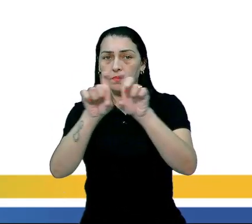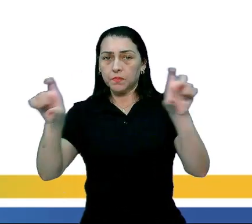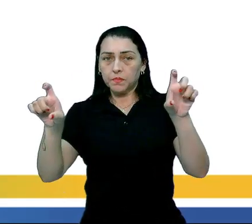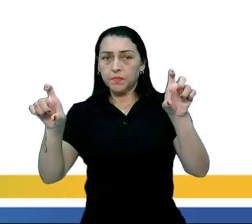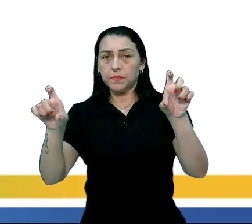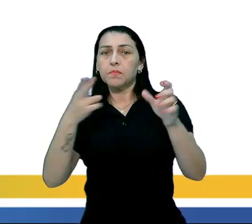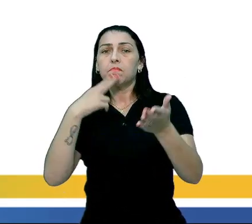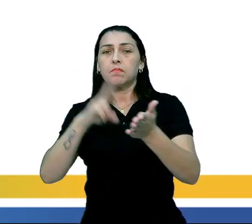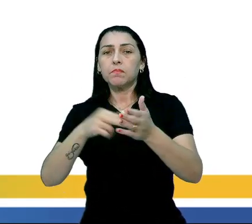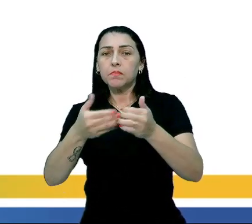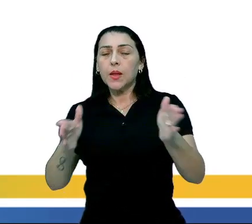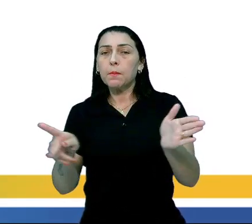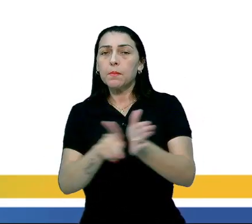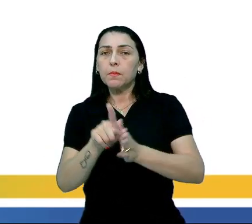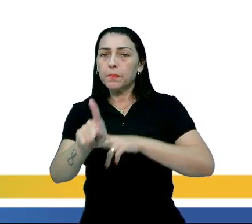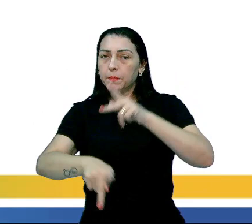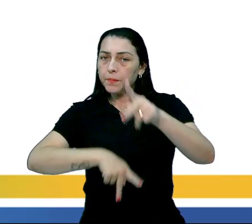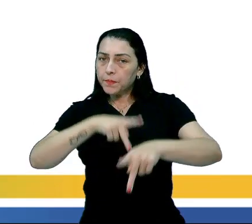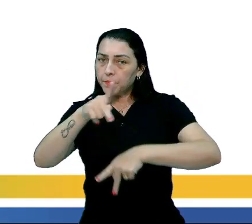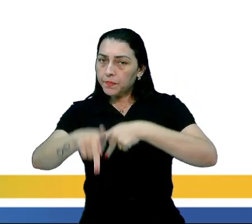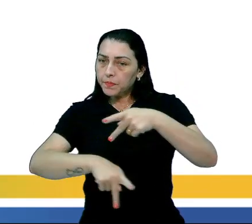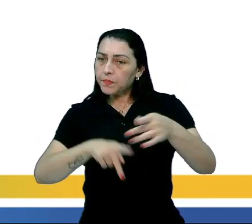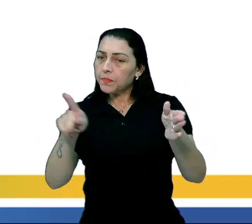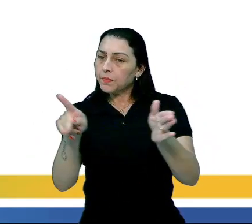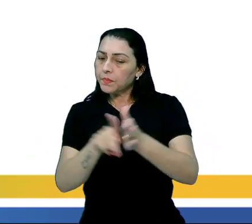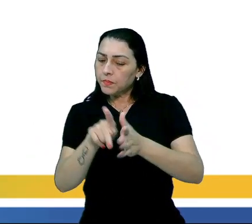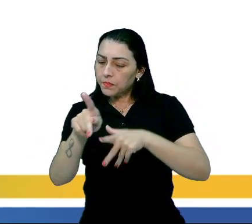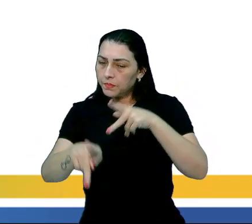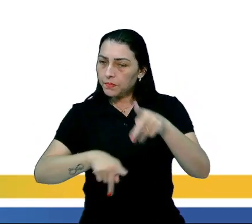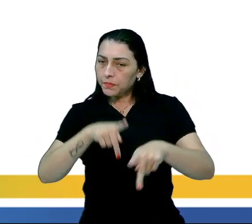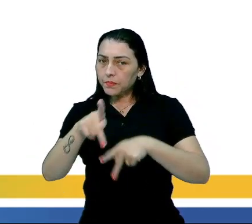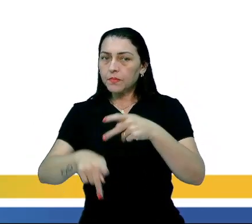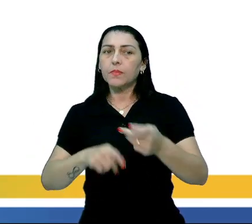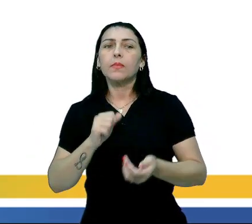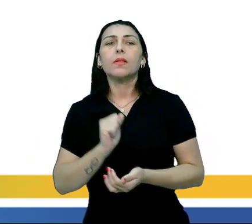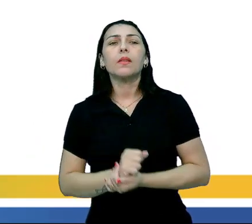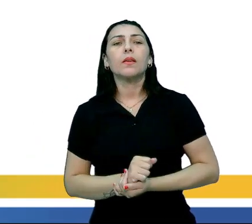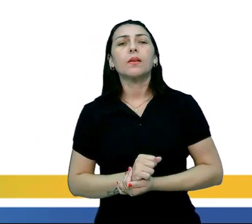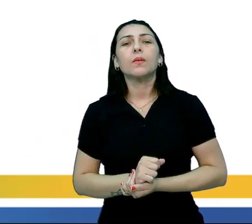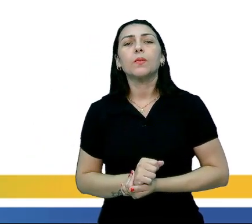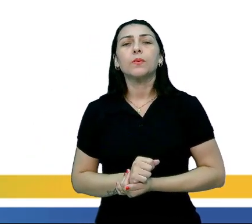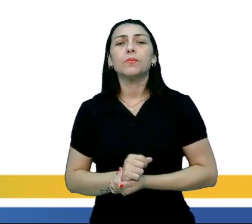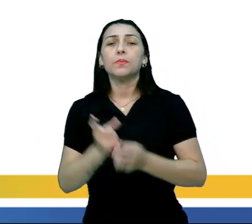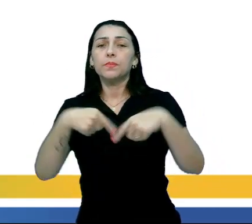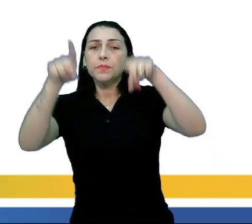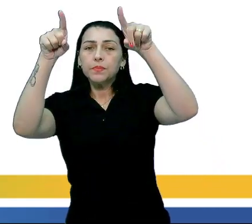né? Carta aberta à população. Ela foi destinada à população.